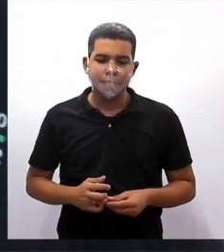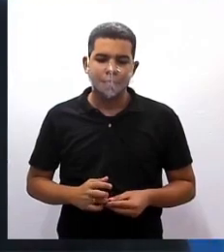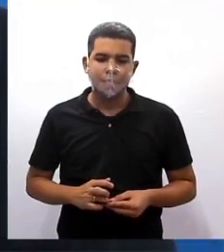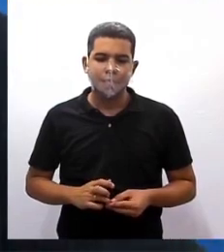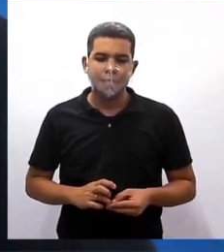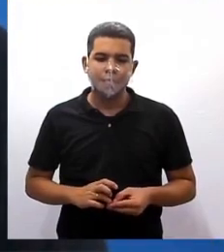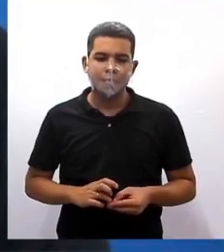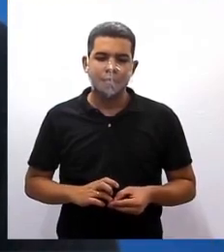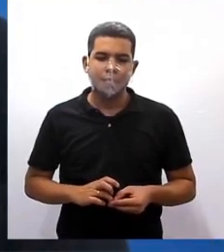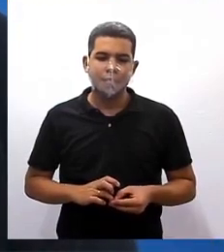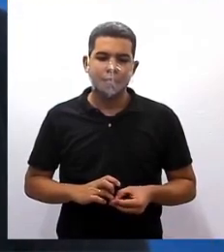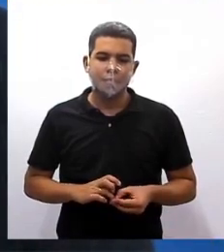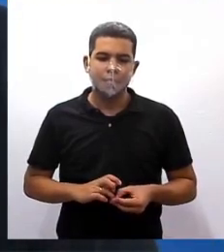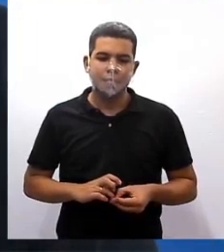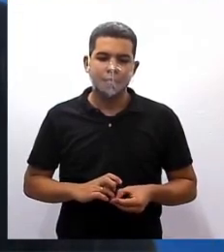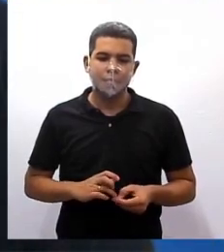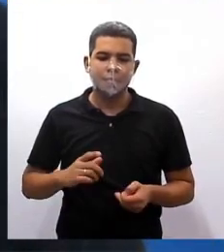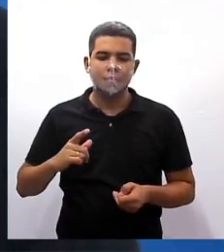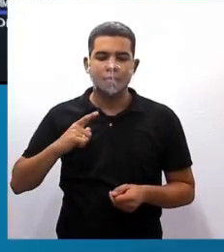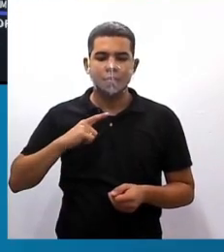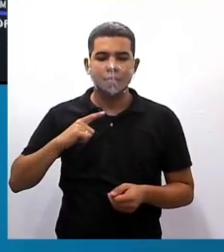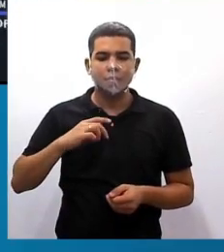resolução na questão.